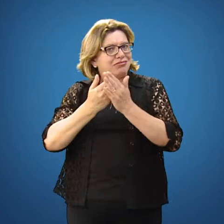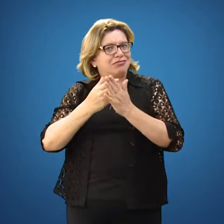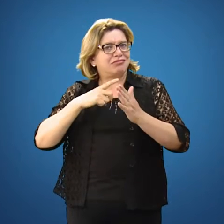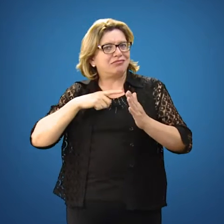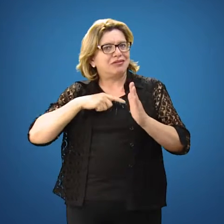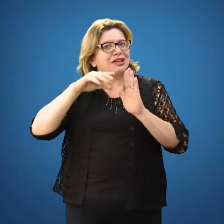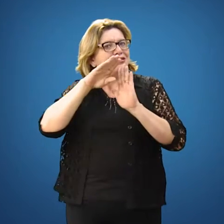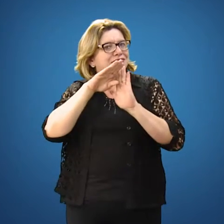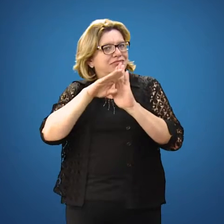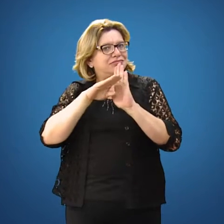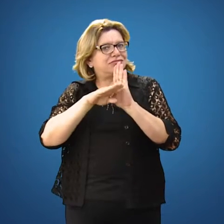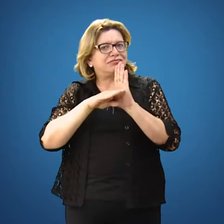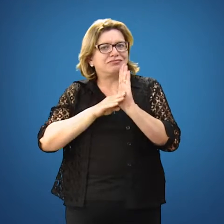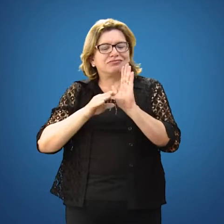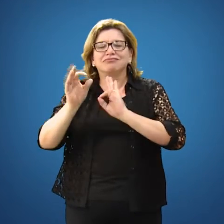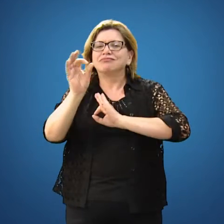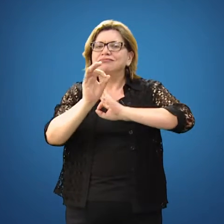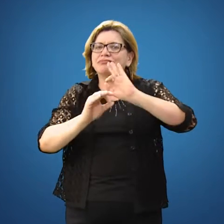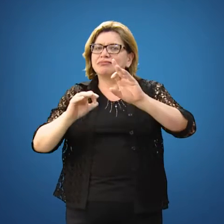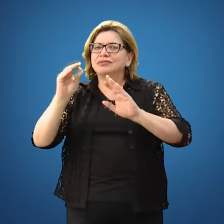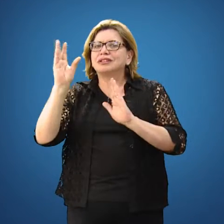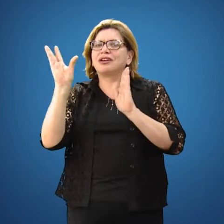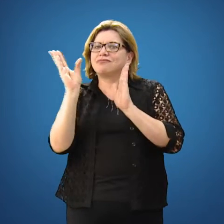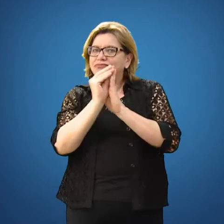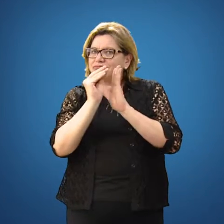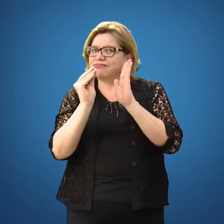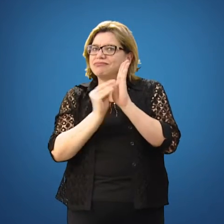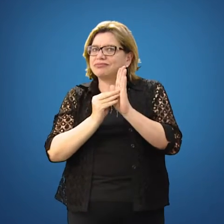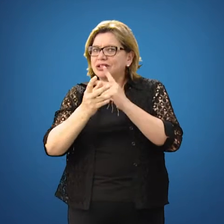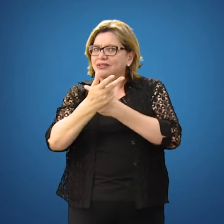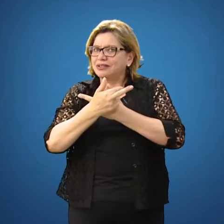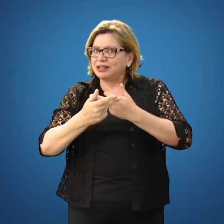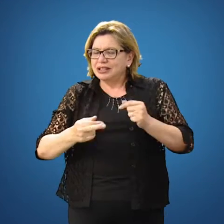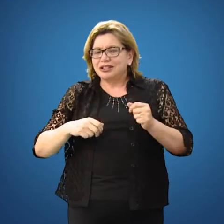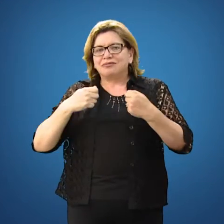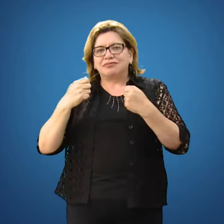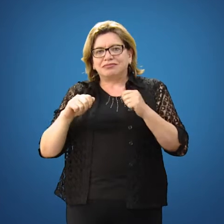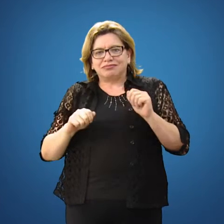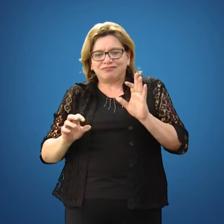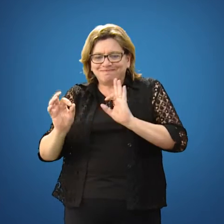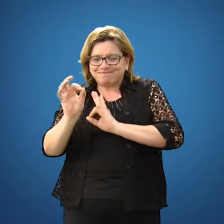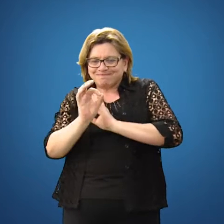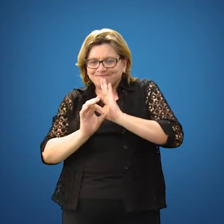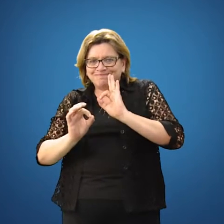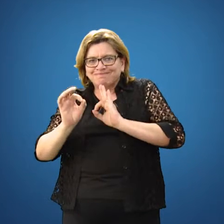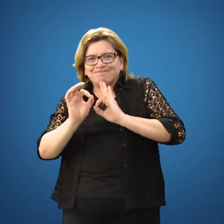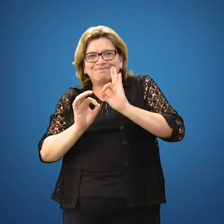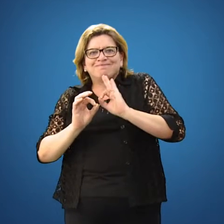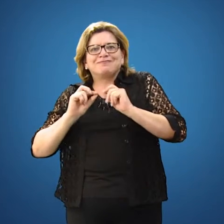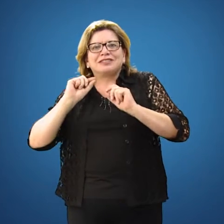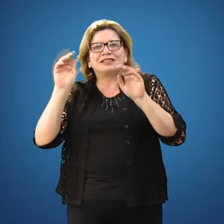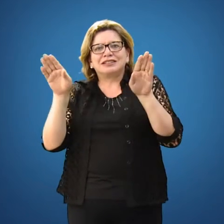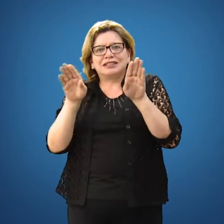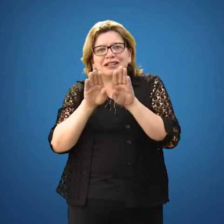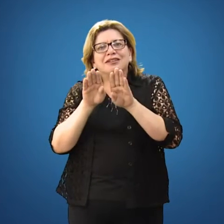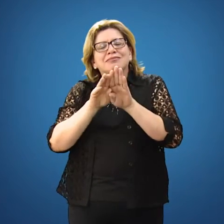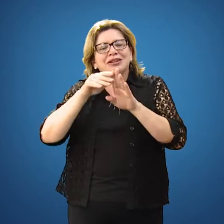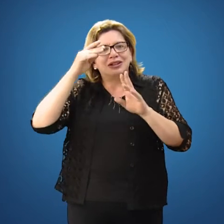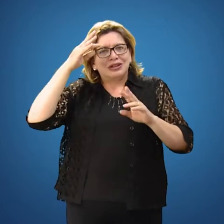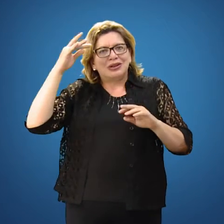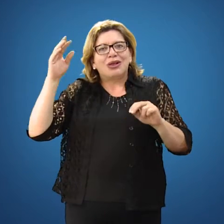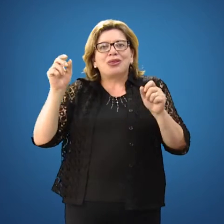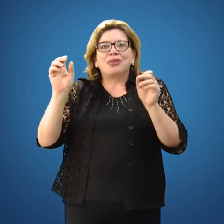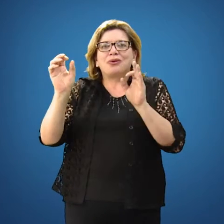de organizar o seu conteúdo. Então, você vai precisar direcionar esse processo, desse sonho do aluno também